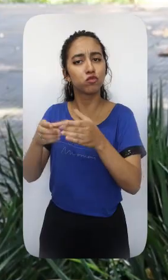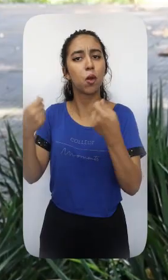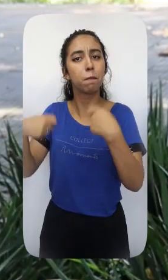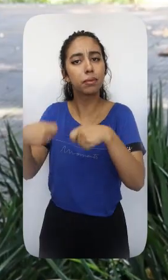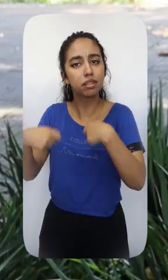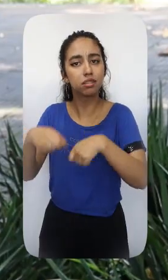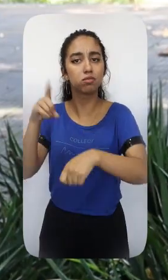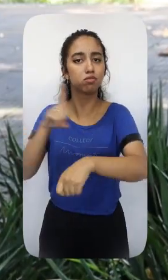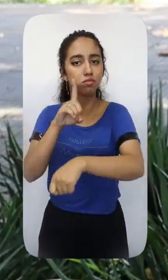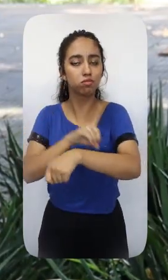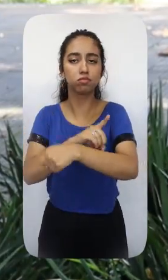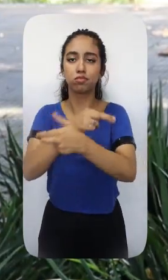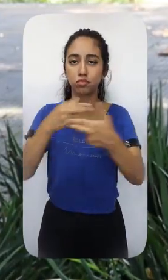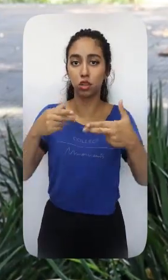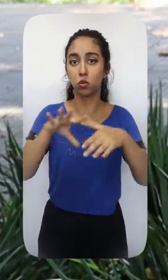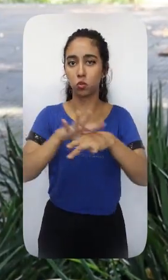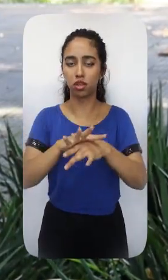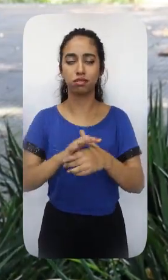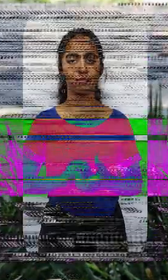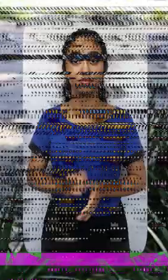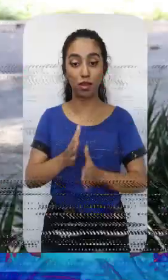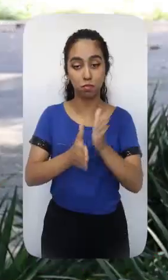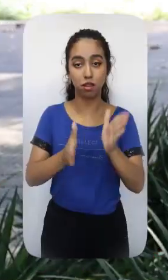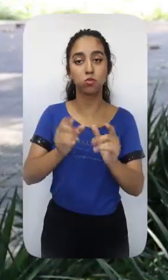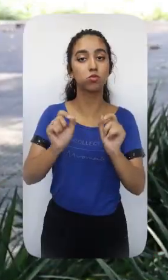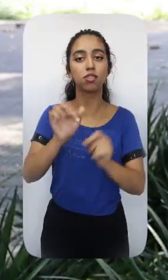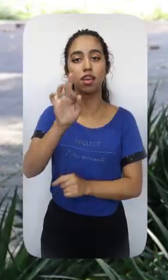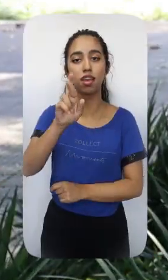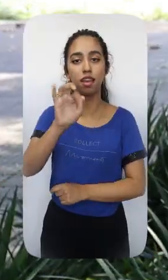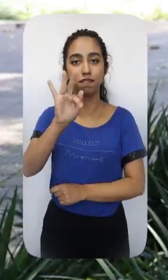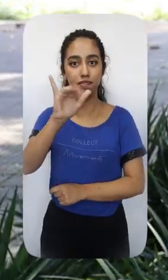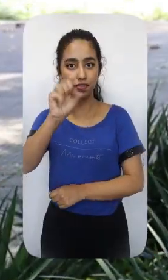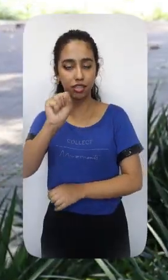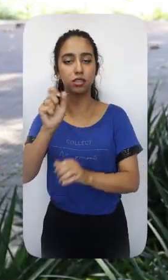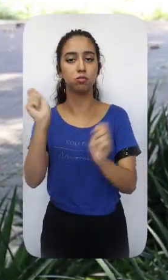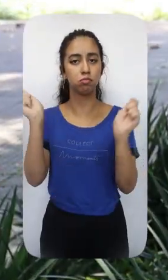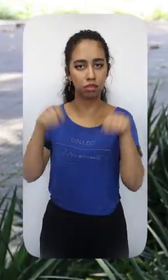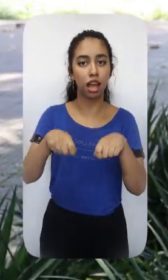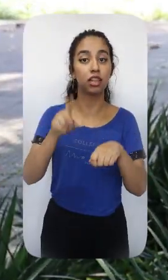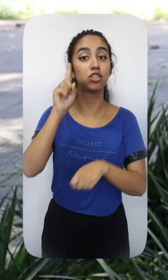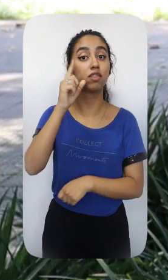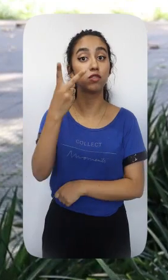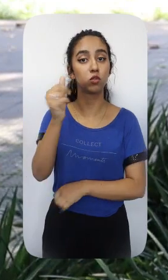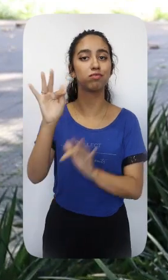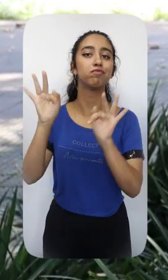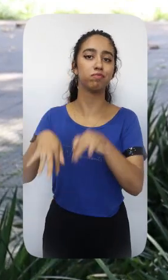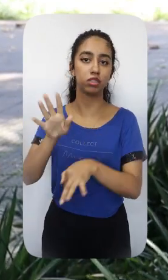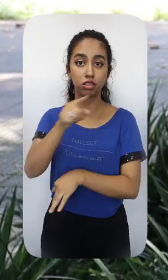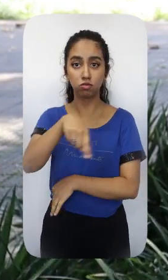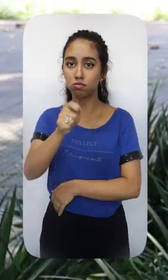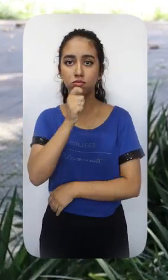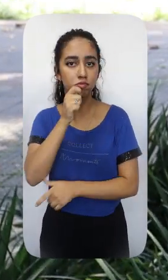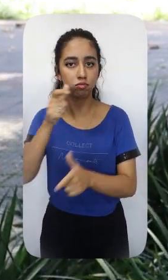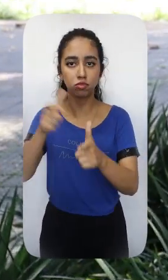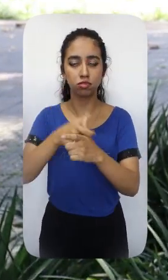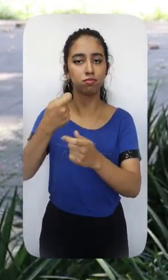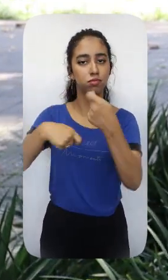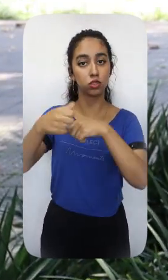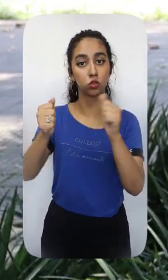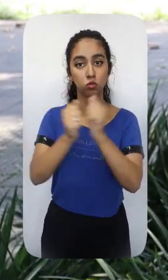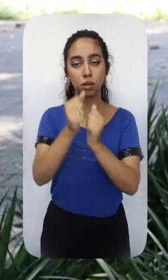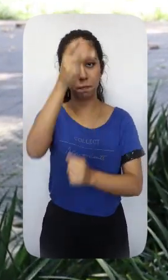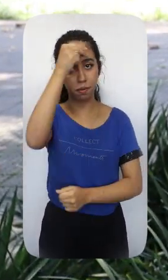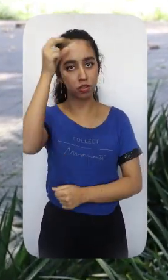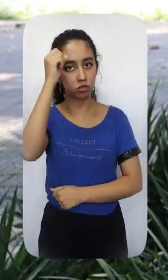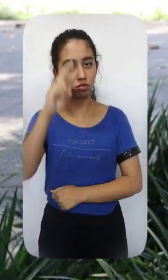necessitarem dos serviços relacionados à doença prazo para adesão ao refis termina dia 28 munícipes que ainda não renegociaram